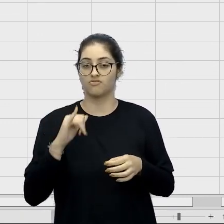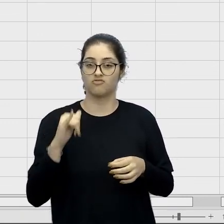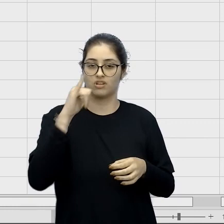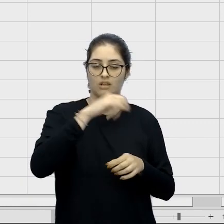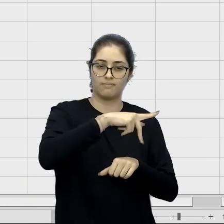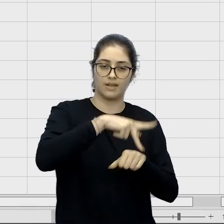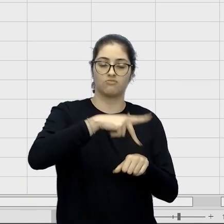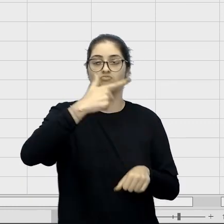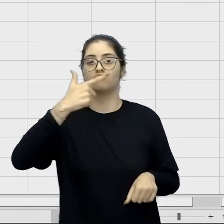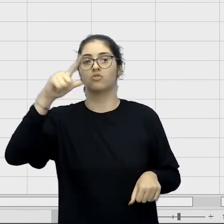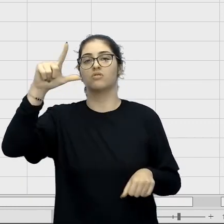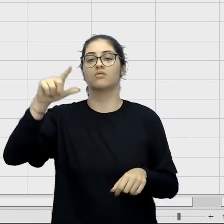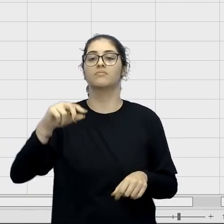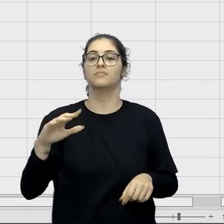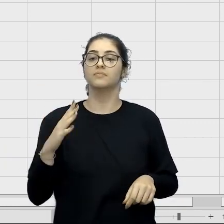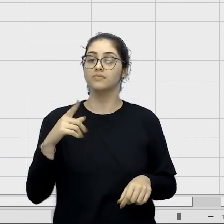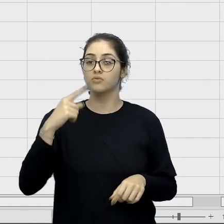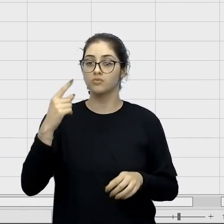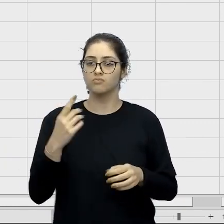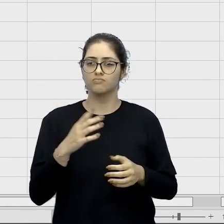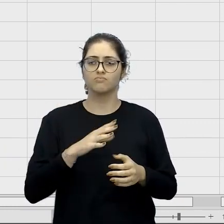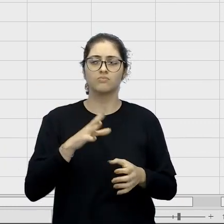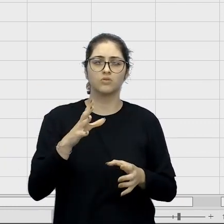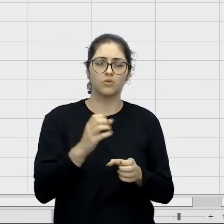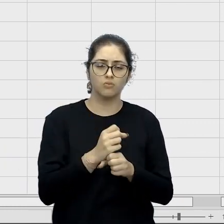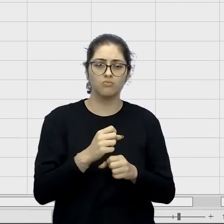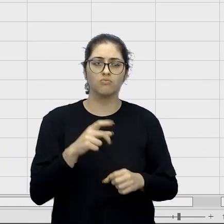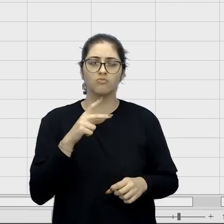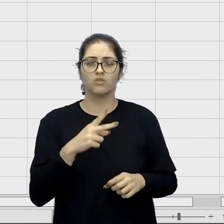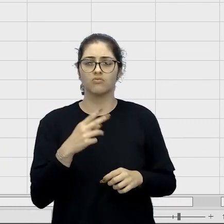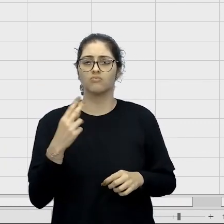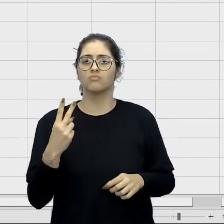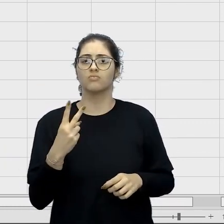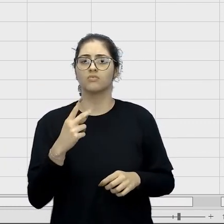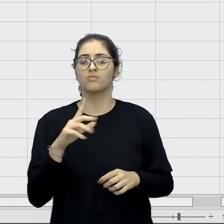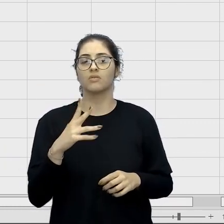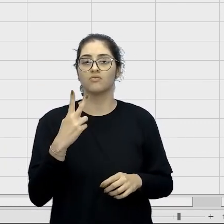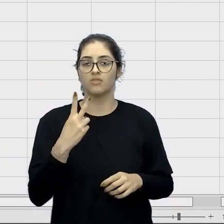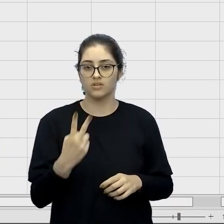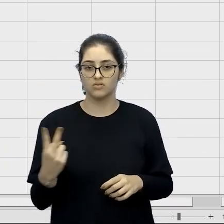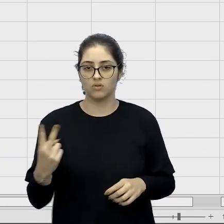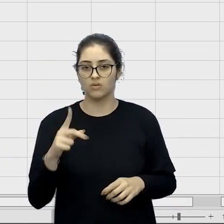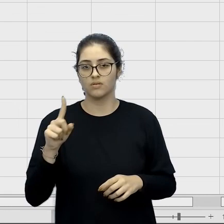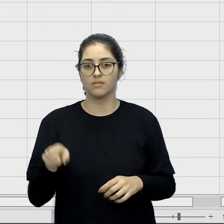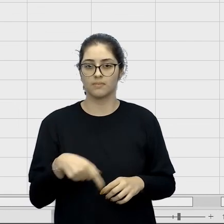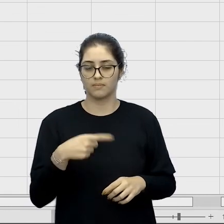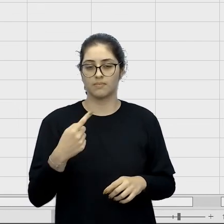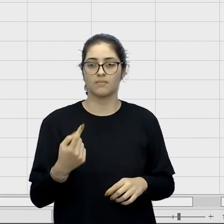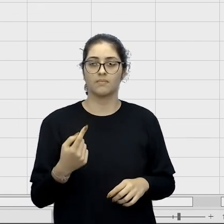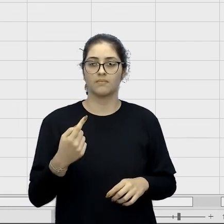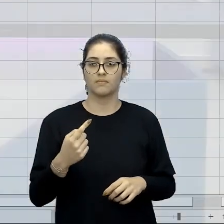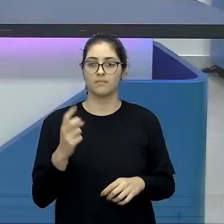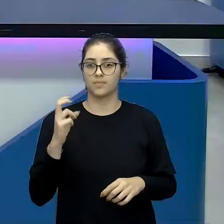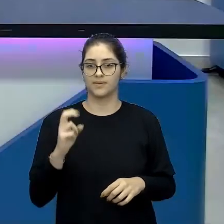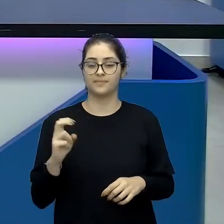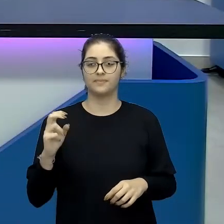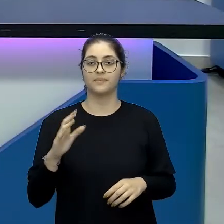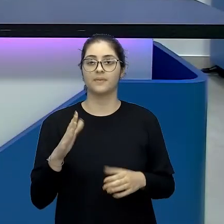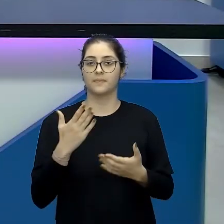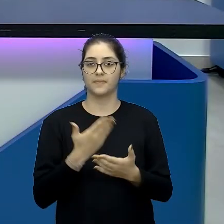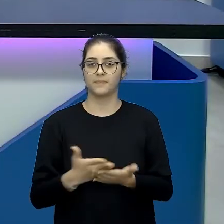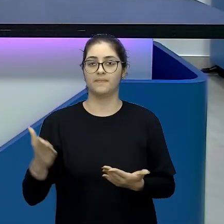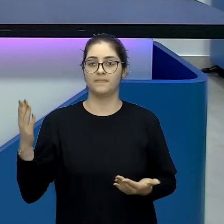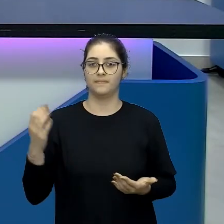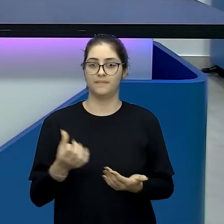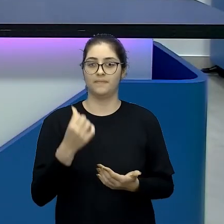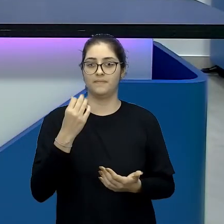23. Que Então, você a acha? gente conta 22 e 23? 22,5, né? 22,5, né? Porque já foi metade, já perdi Então, R$60, gente. Tô com Já